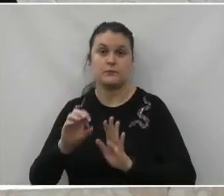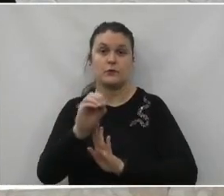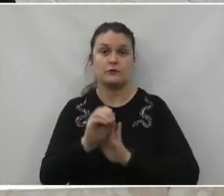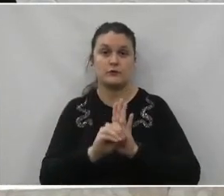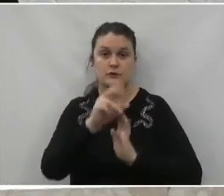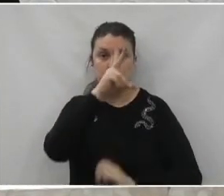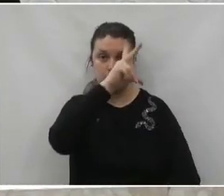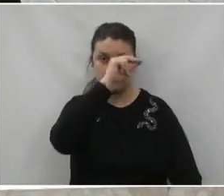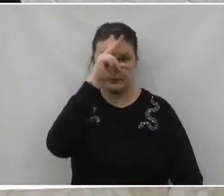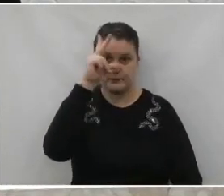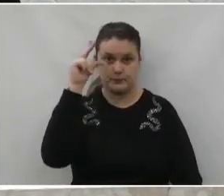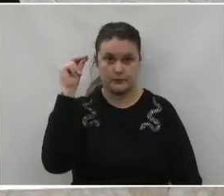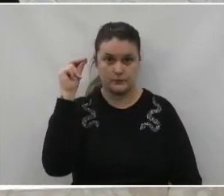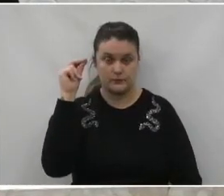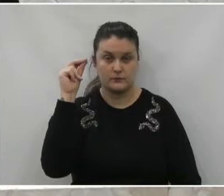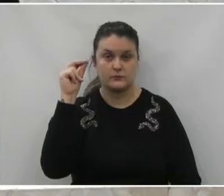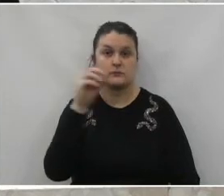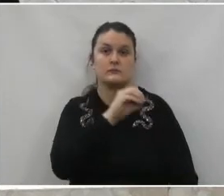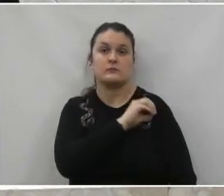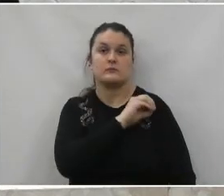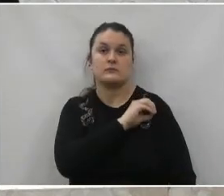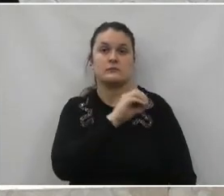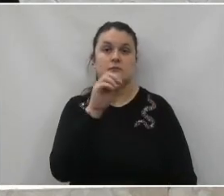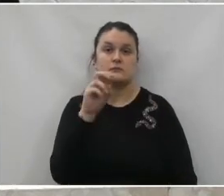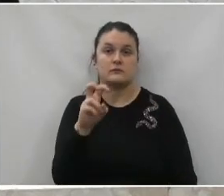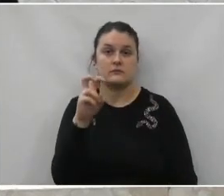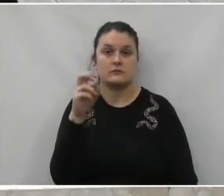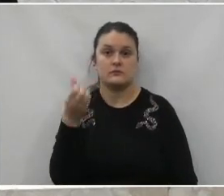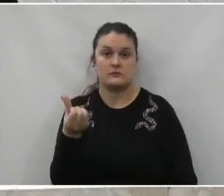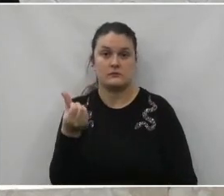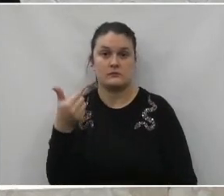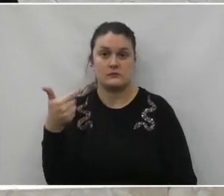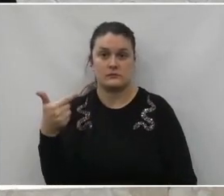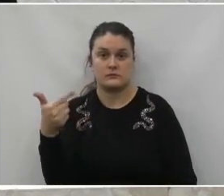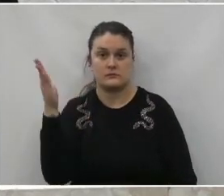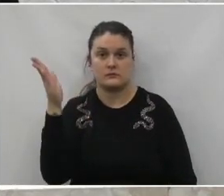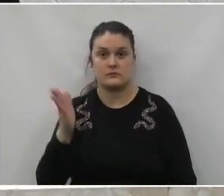do Executivo. Ofício número